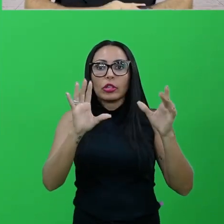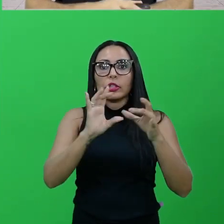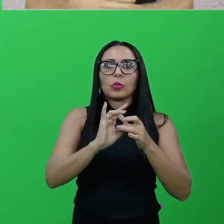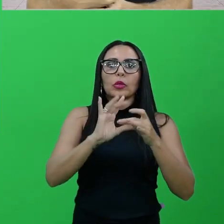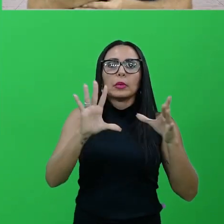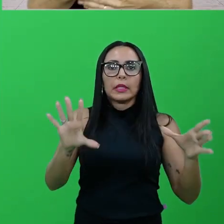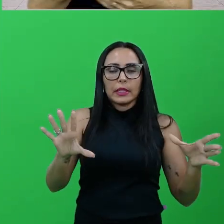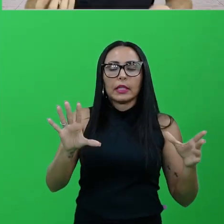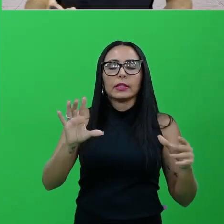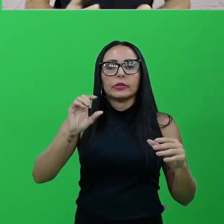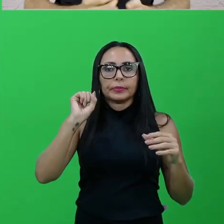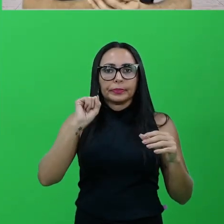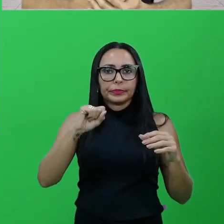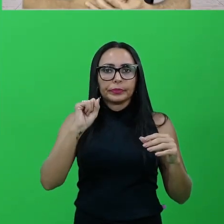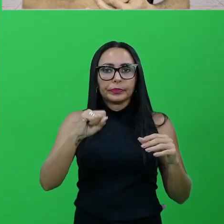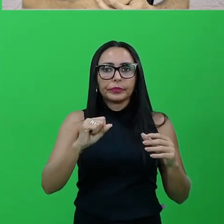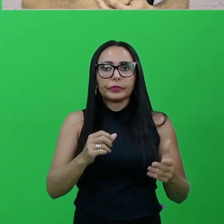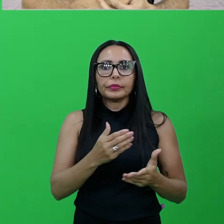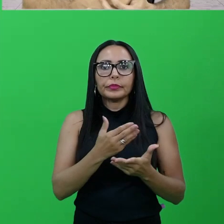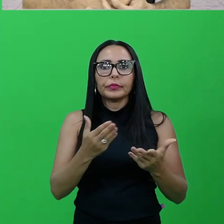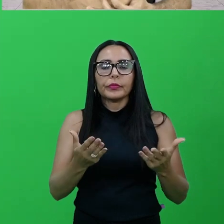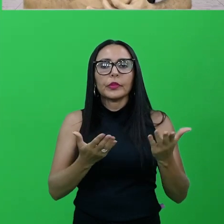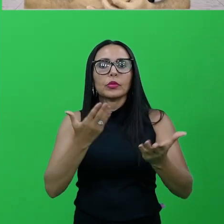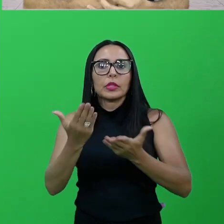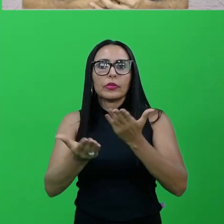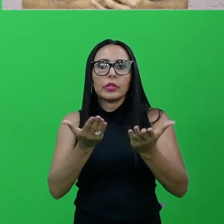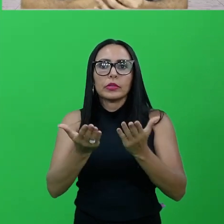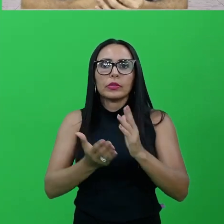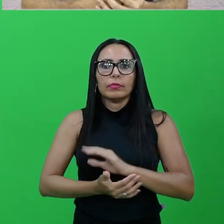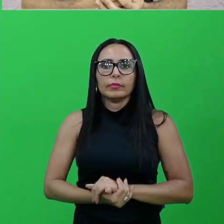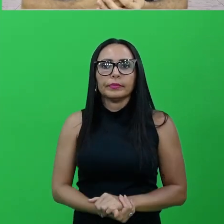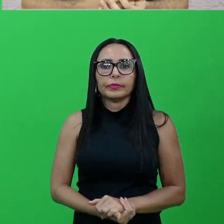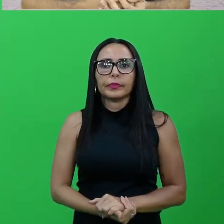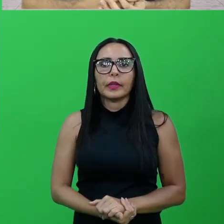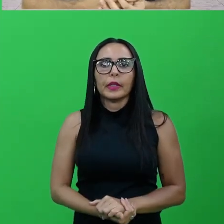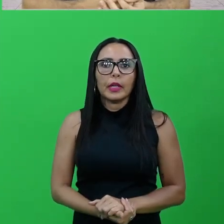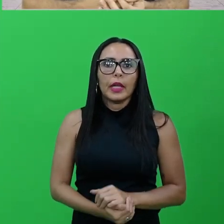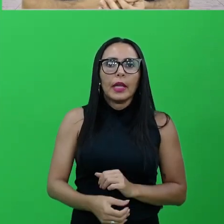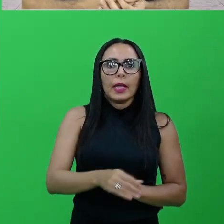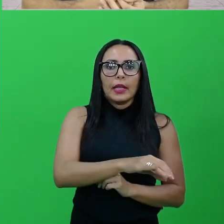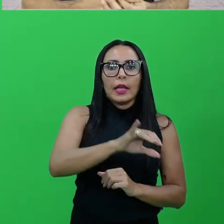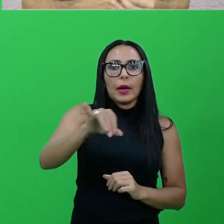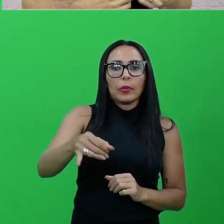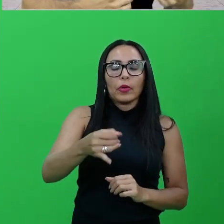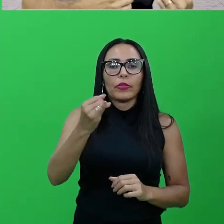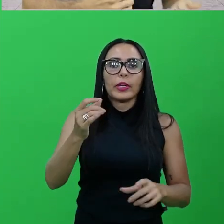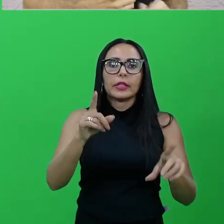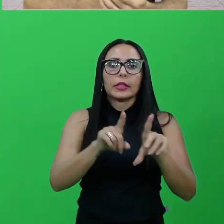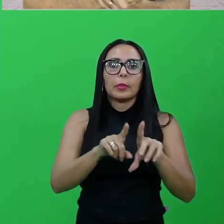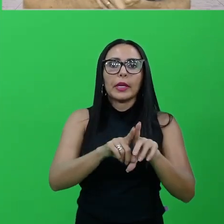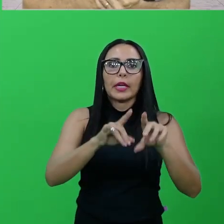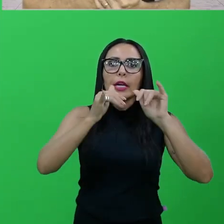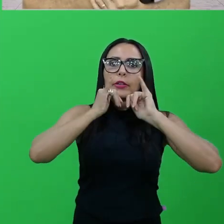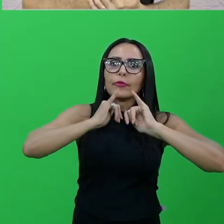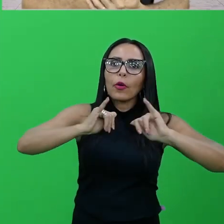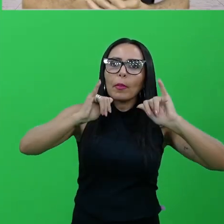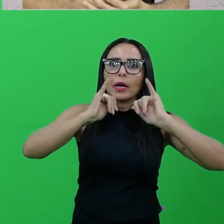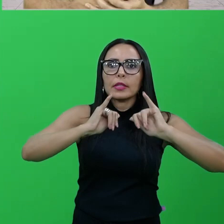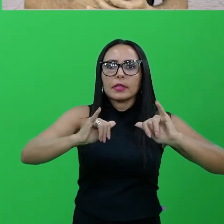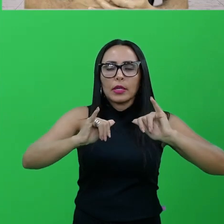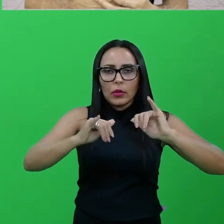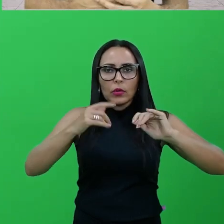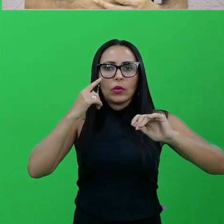dados, né, providos por outros serviços, e ele aproveita, né, a informação